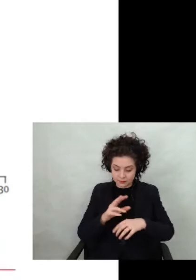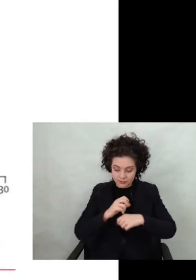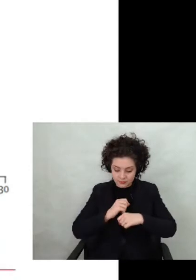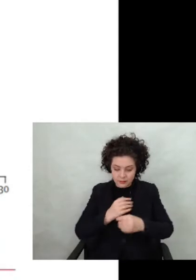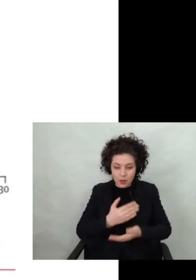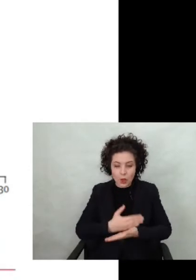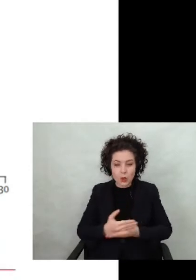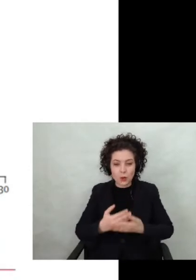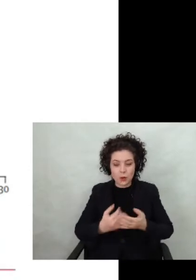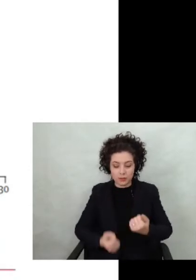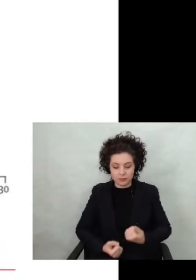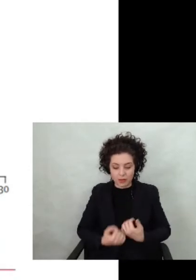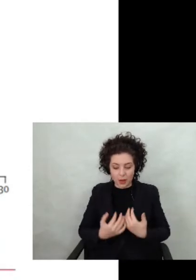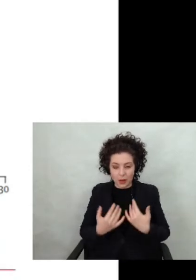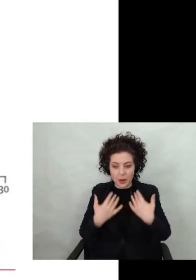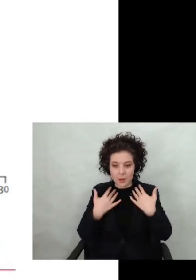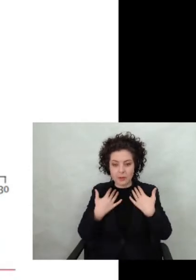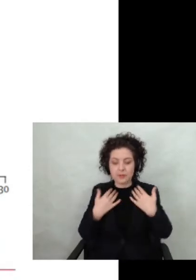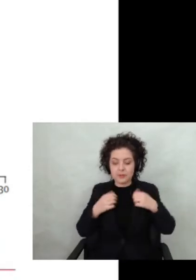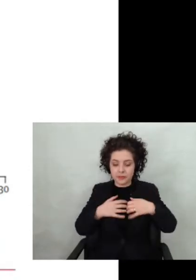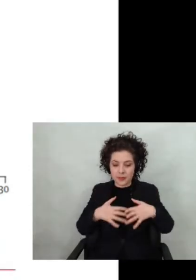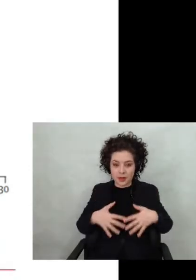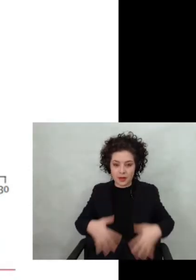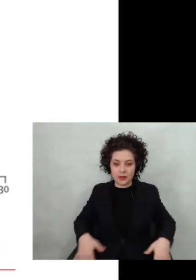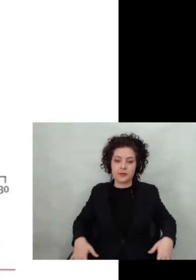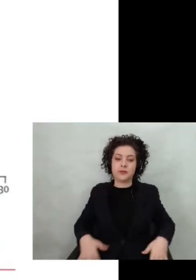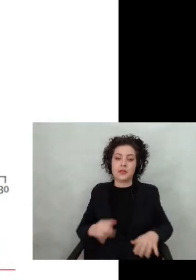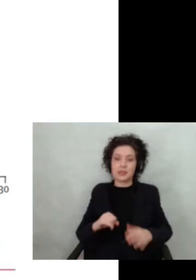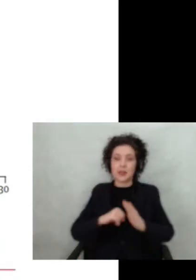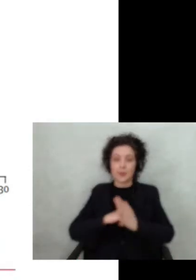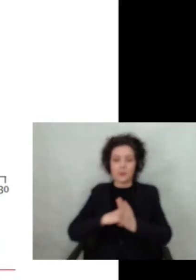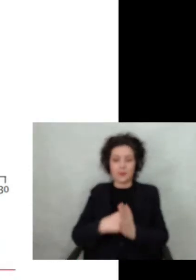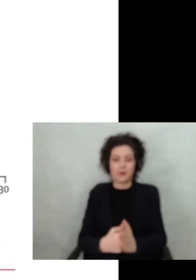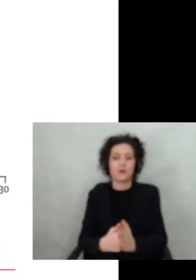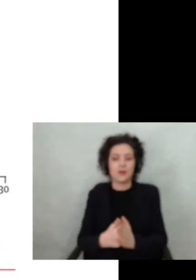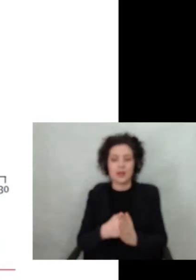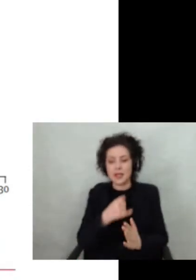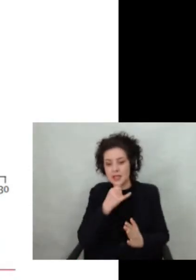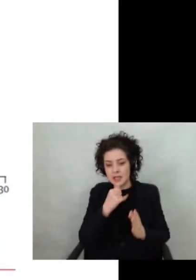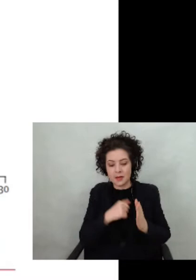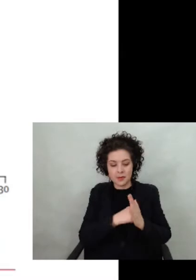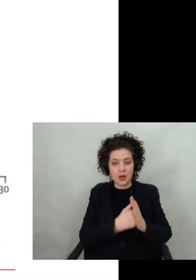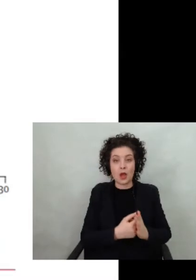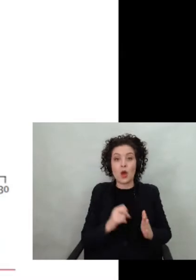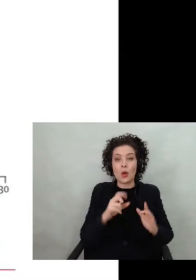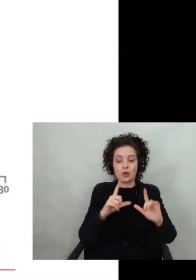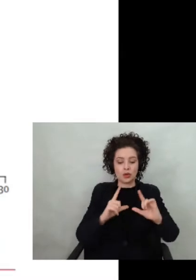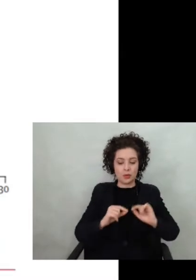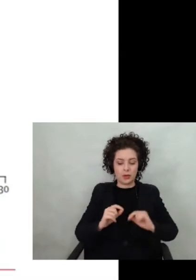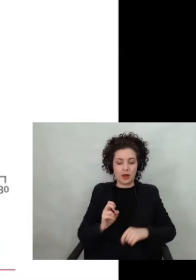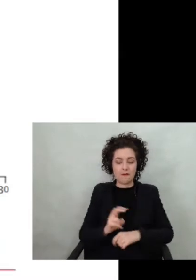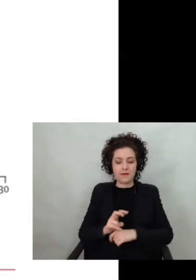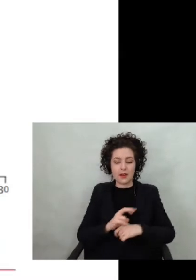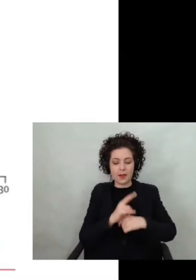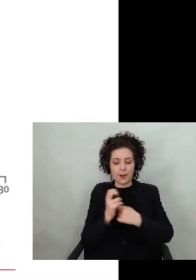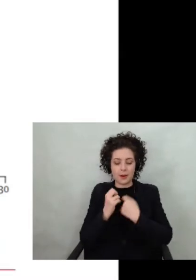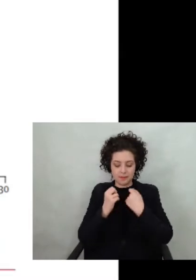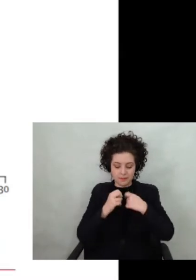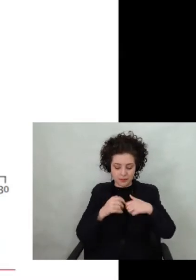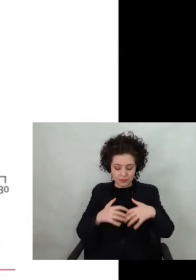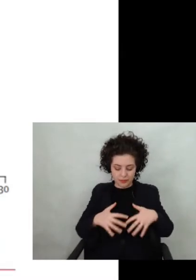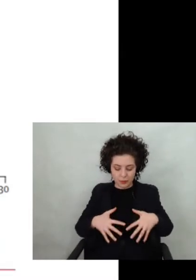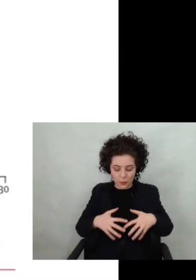nós usarmos esse racional de bloquear essa carga viral ou diminuir essa carga viral, obviamente a ideia